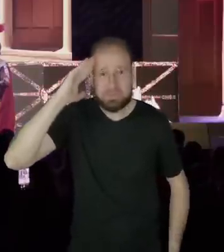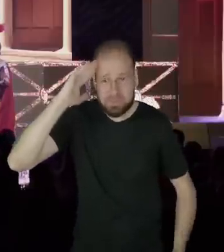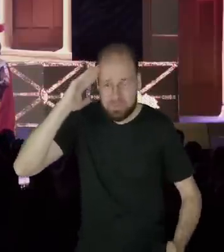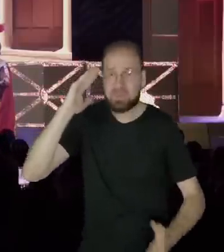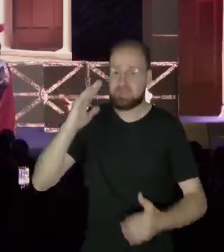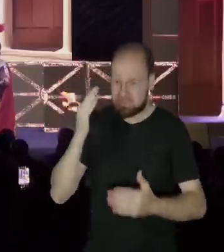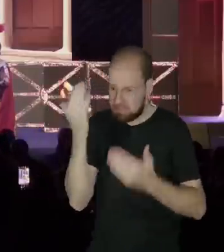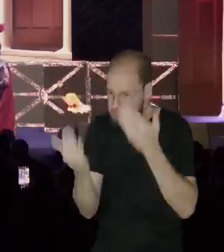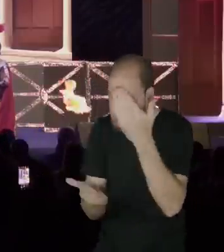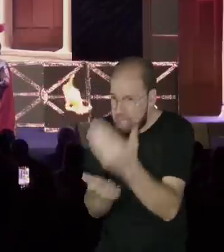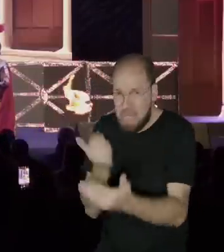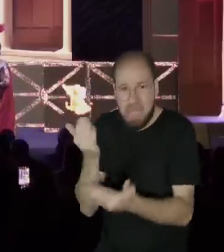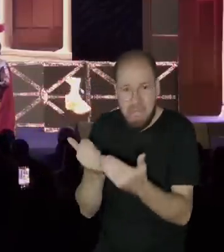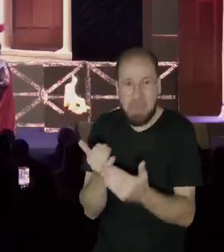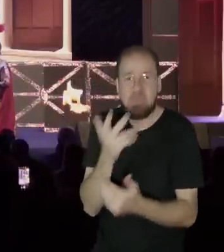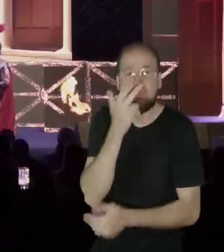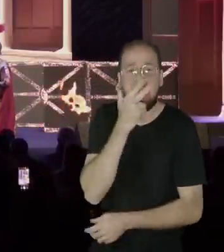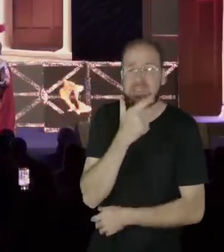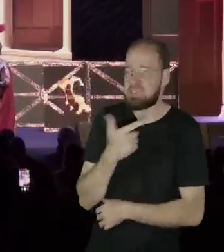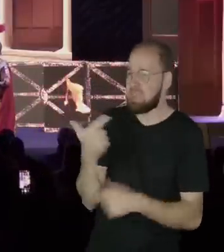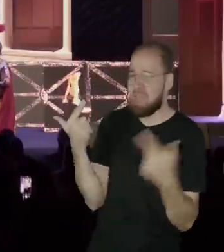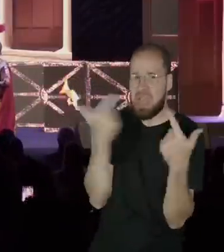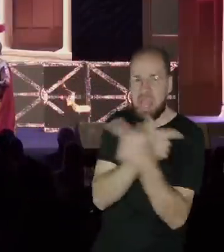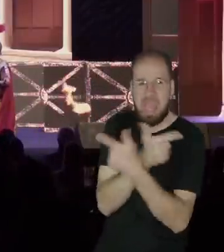como rei de comédia.